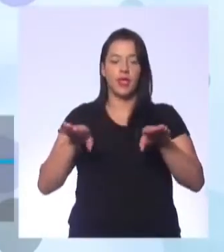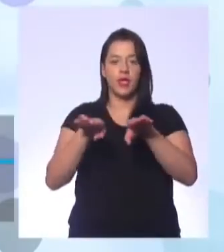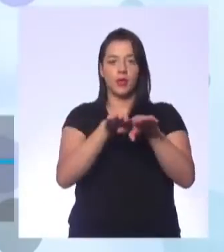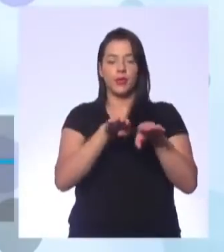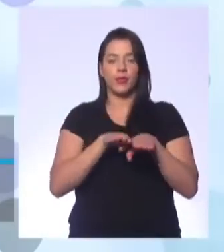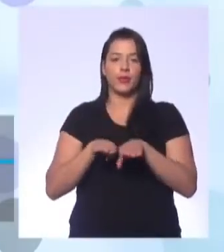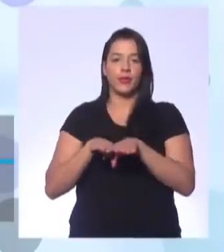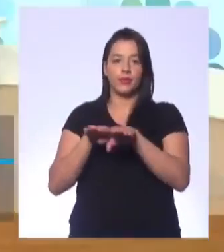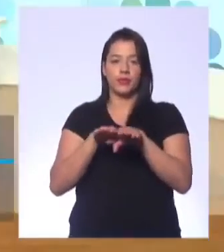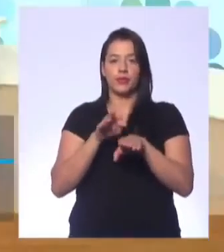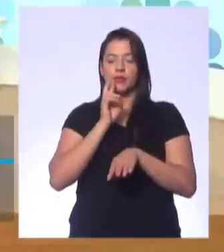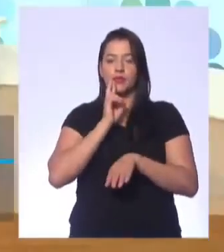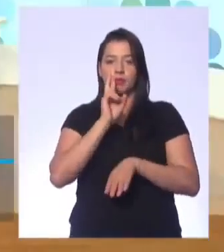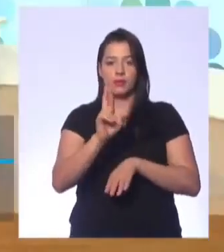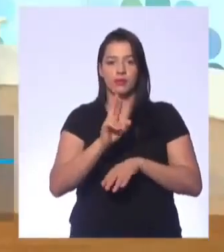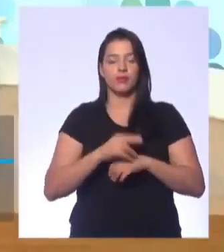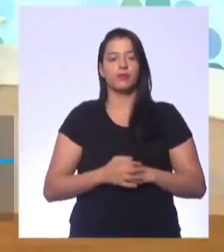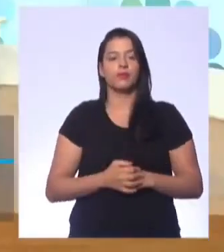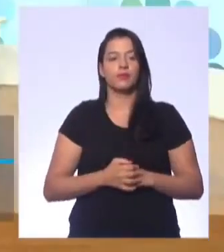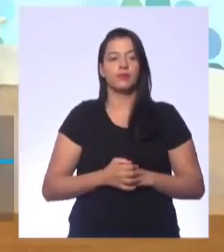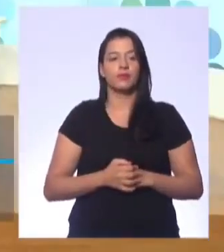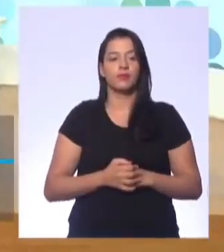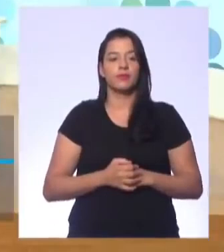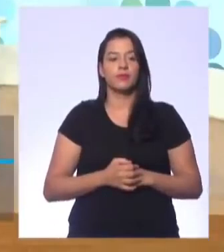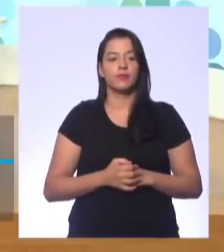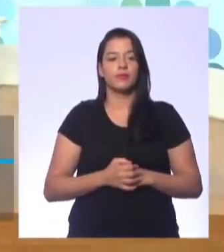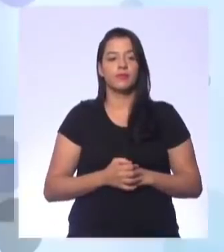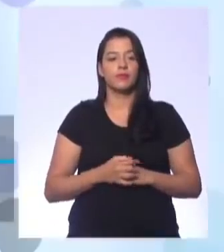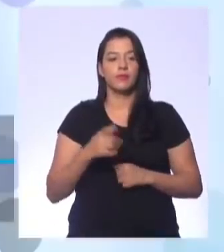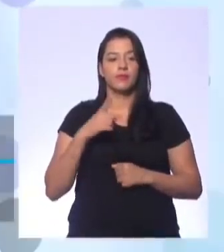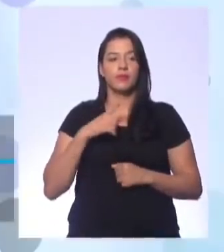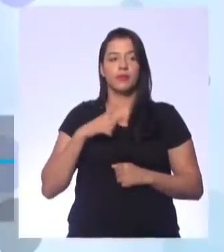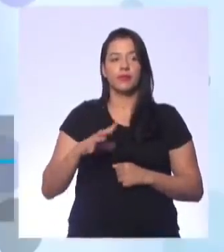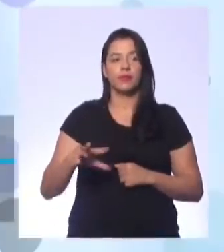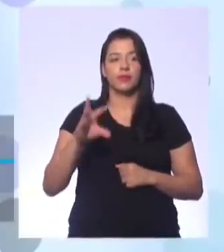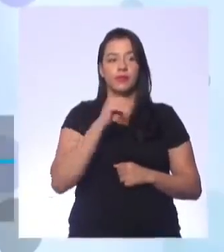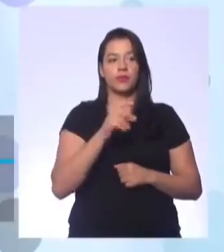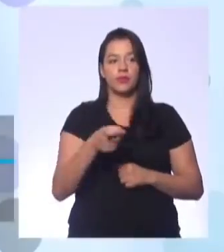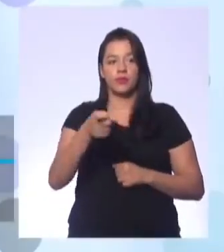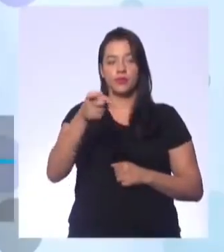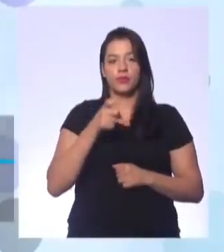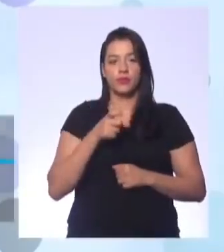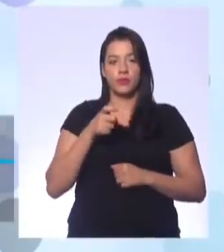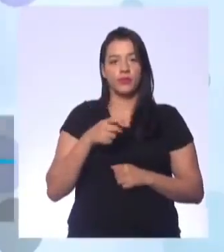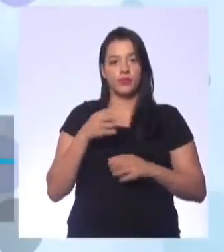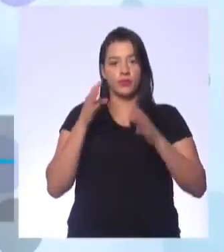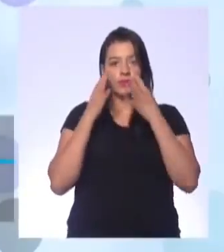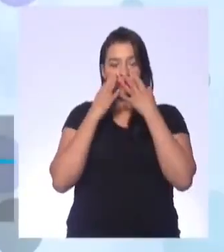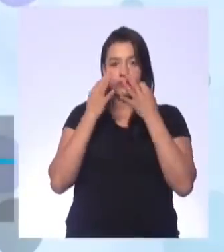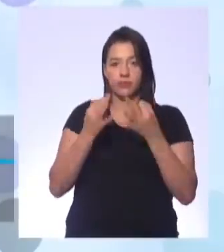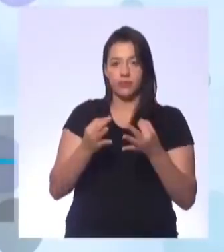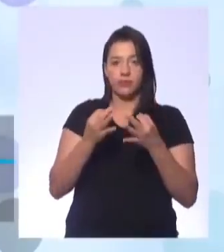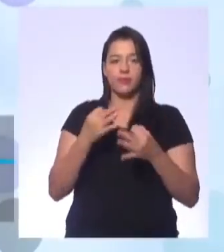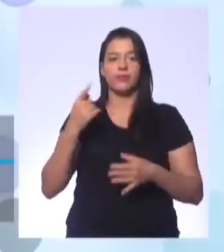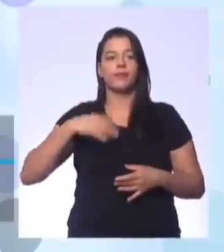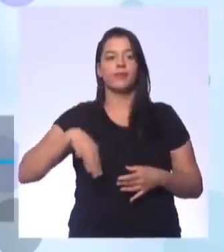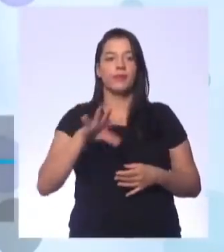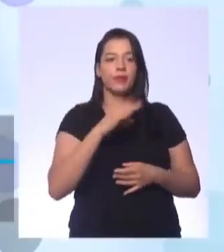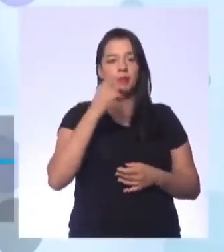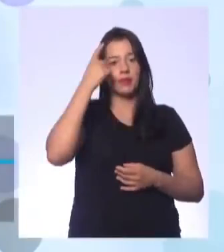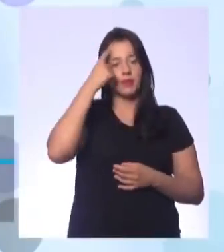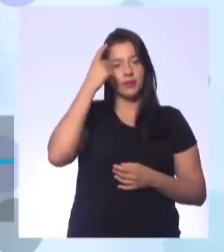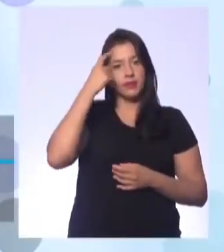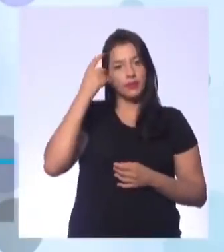não é a mesma igualdade resultado digamos assim que legal nesse caso é o x se observar o x qualquer valor pensa